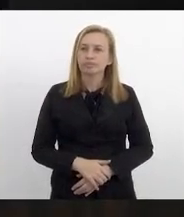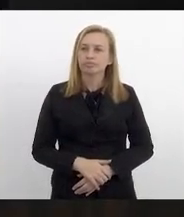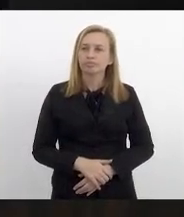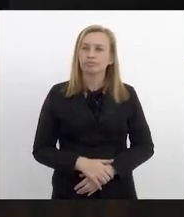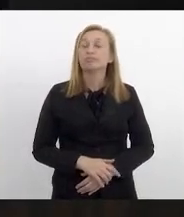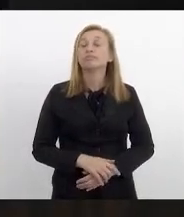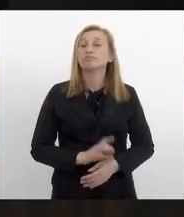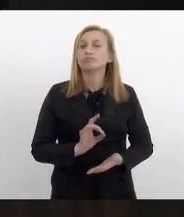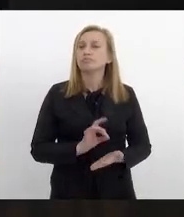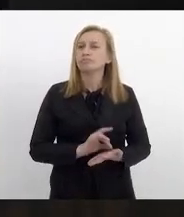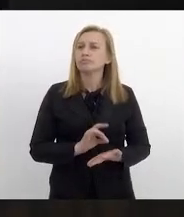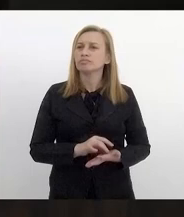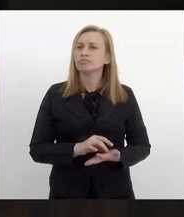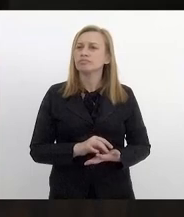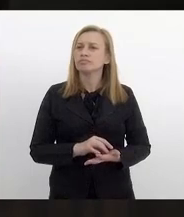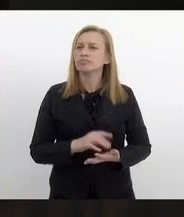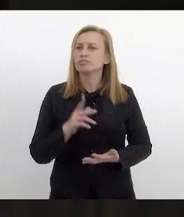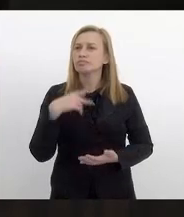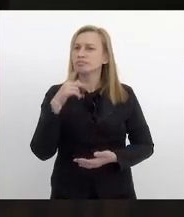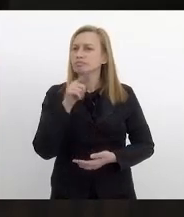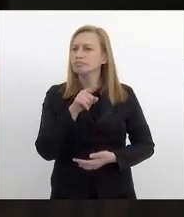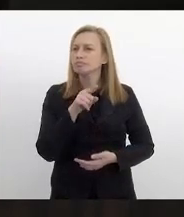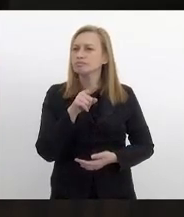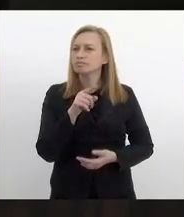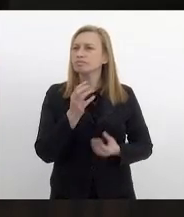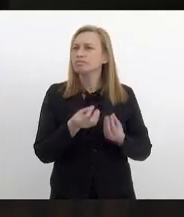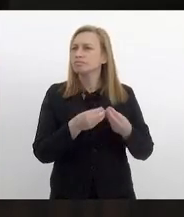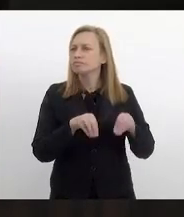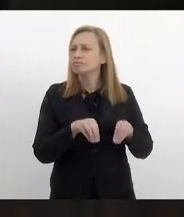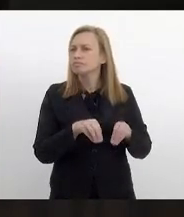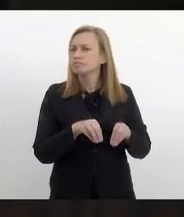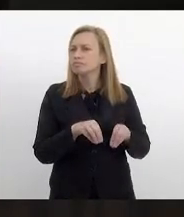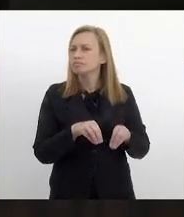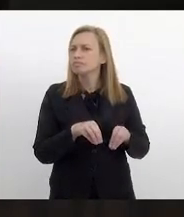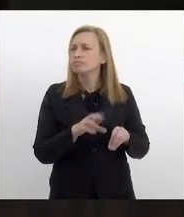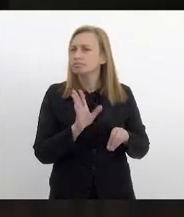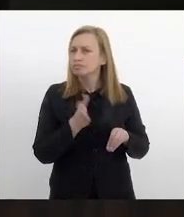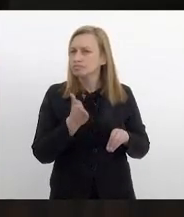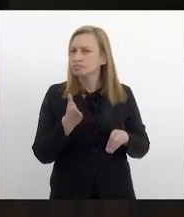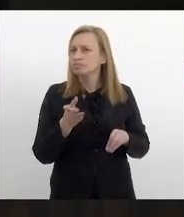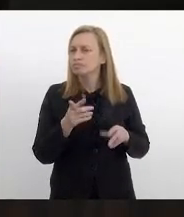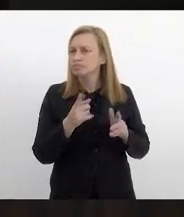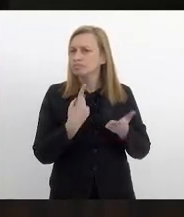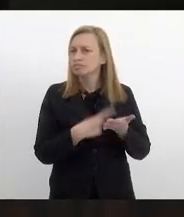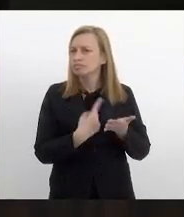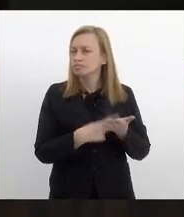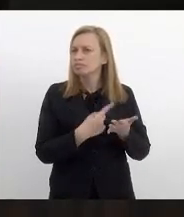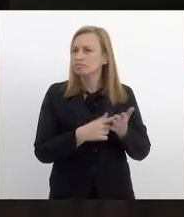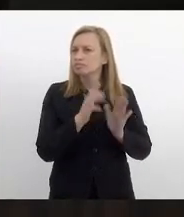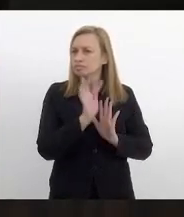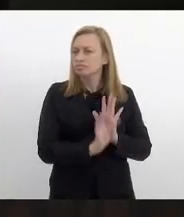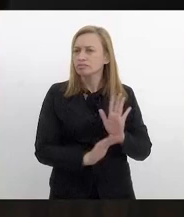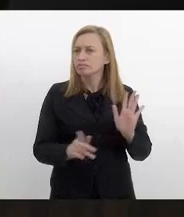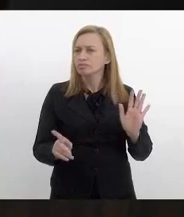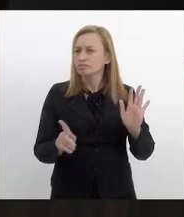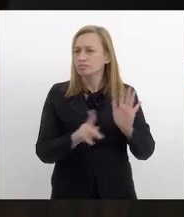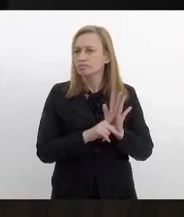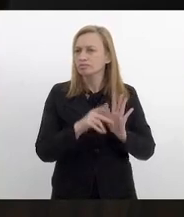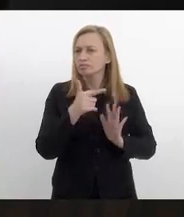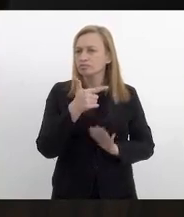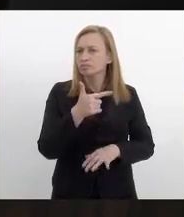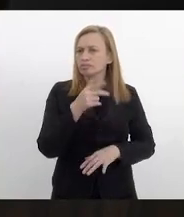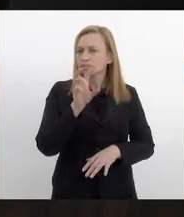Na verdade, o que ele trata é o que está prejudicado, porque é o que a gente acertou no texto do projeto, 50, 25 e